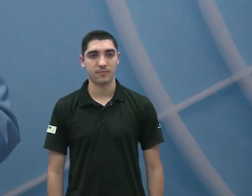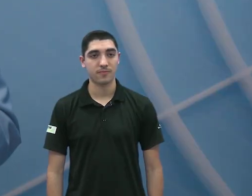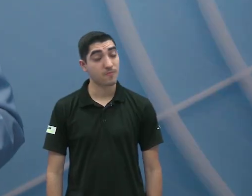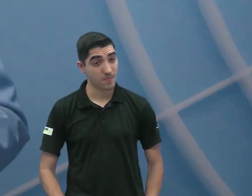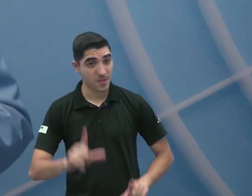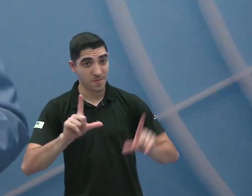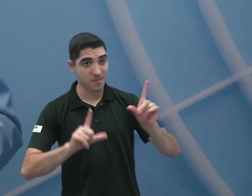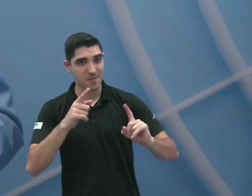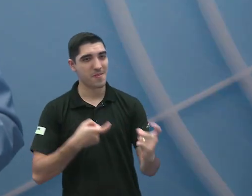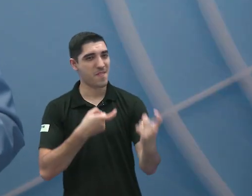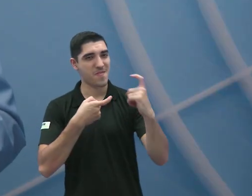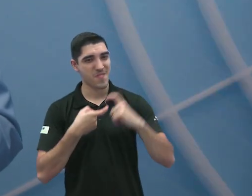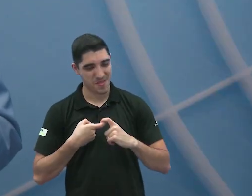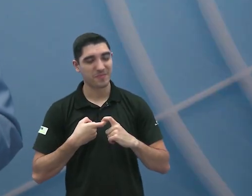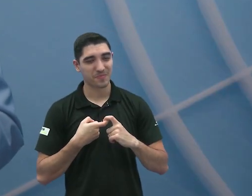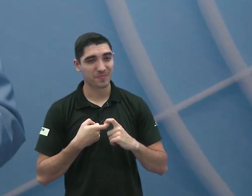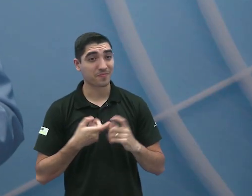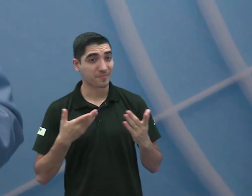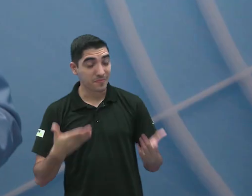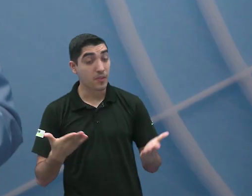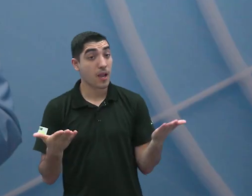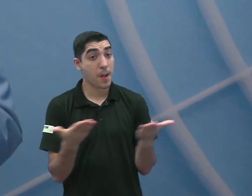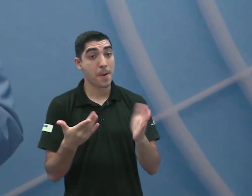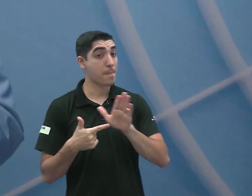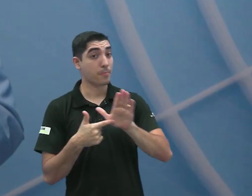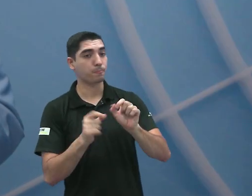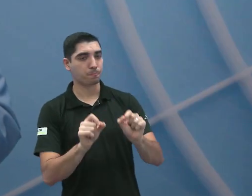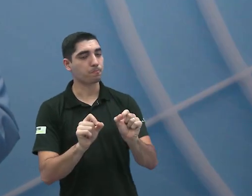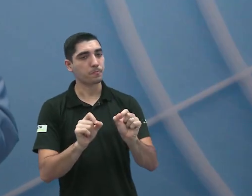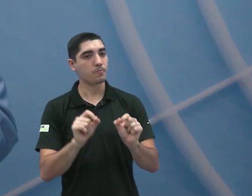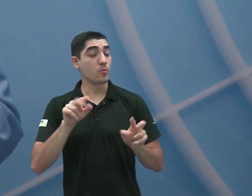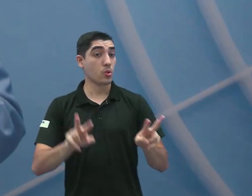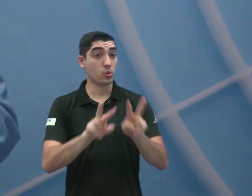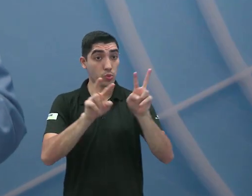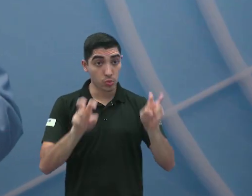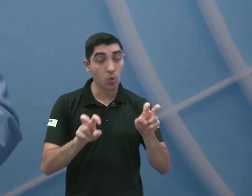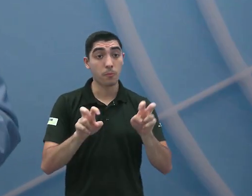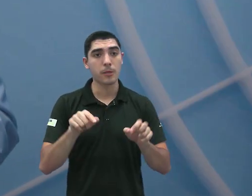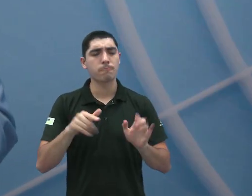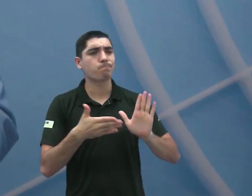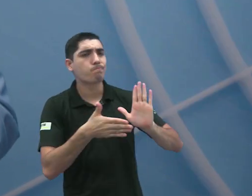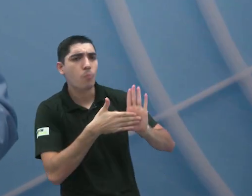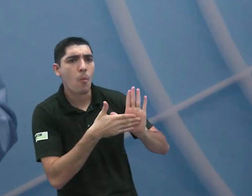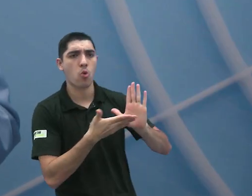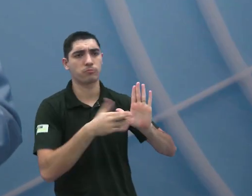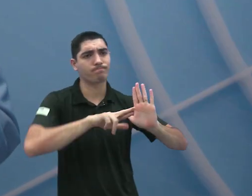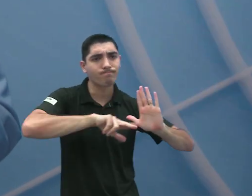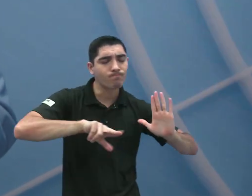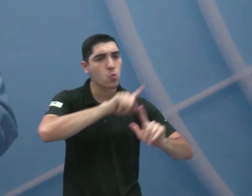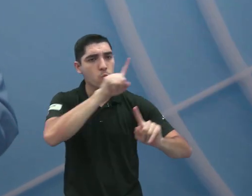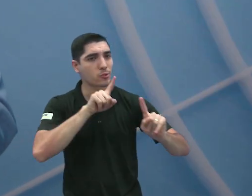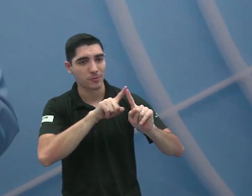Estamos de volta com o Diálogos da Cidade. E agora, nesse segundo bloco, nós vamos falar sobre propósitos. Vamos